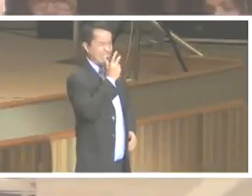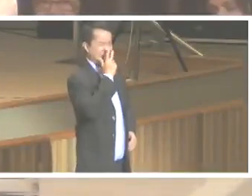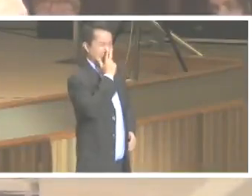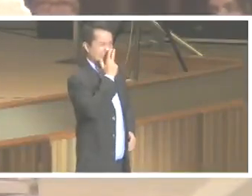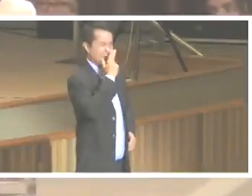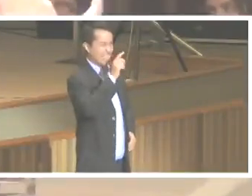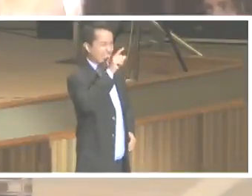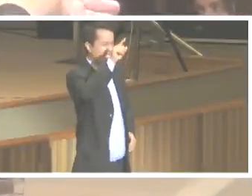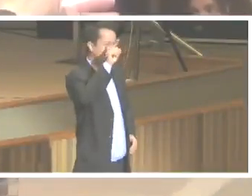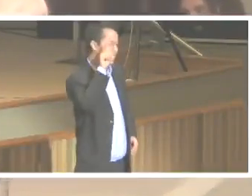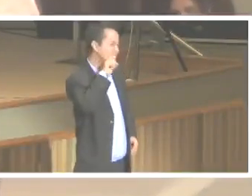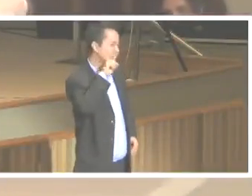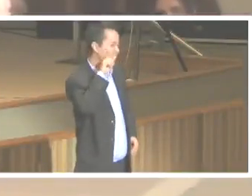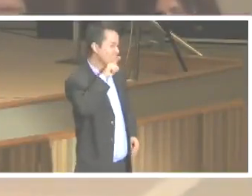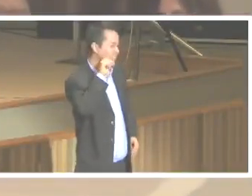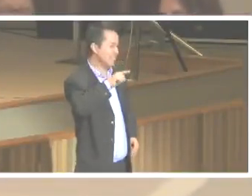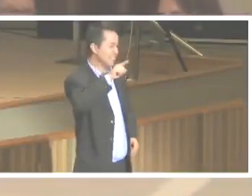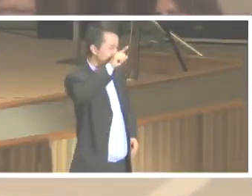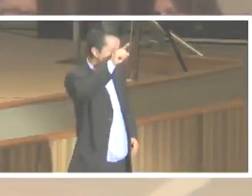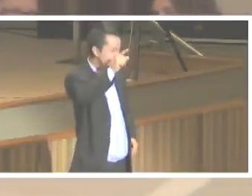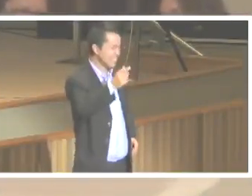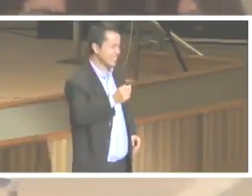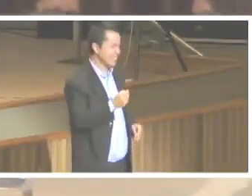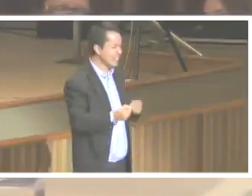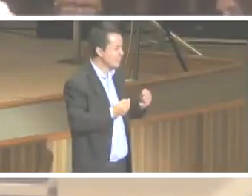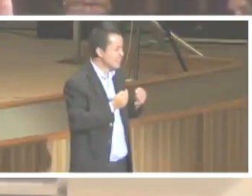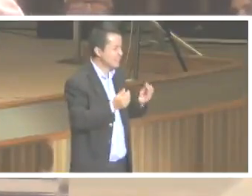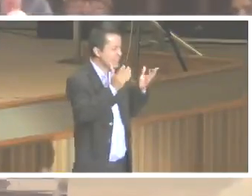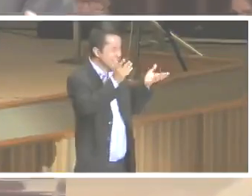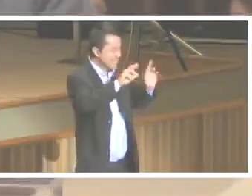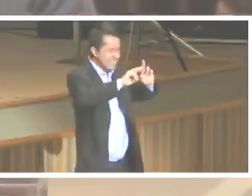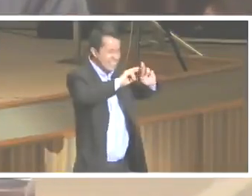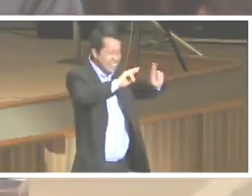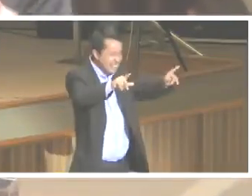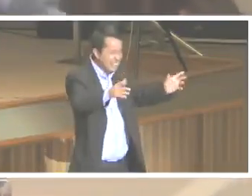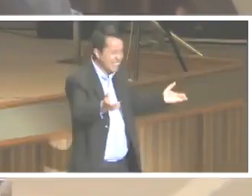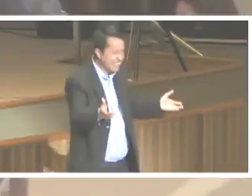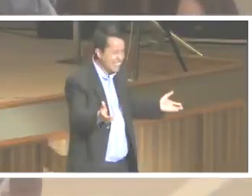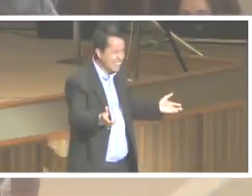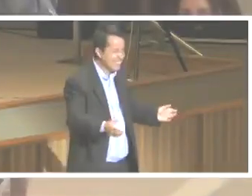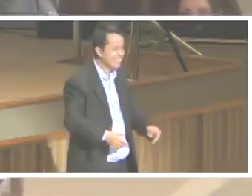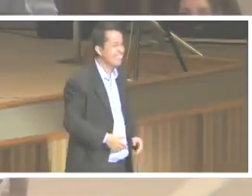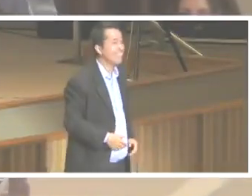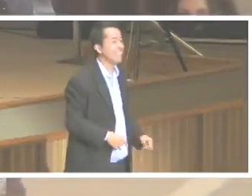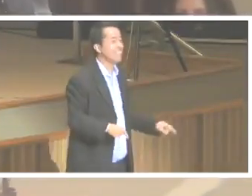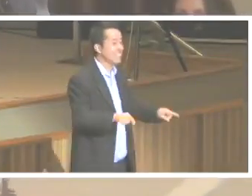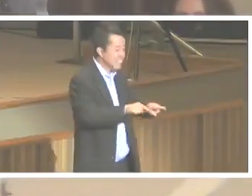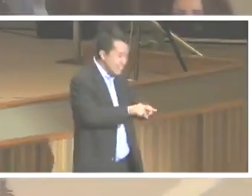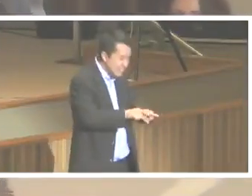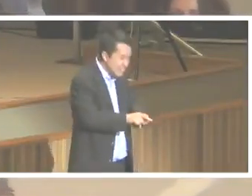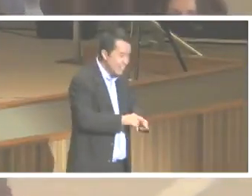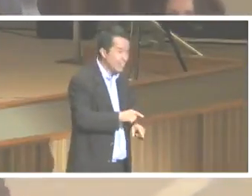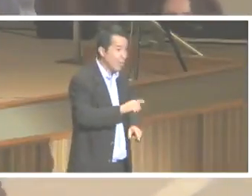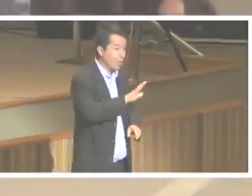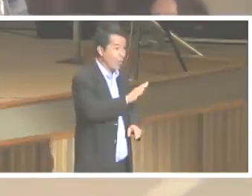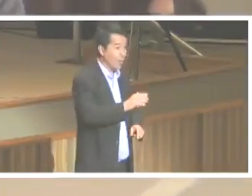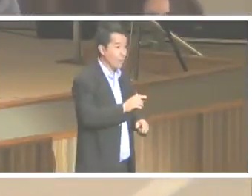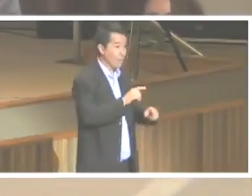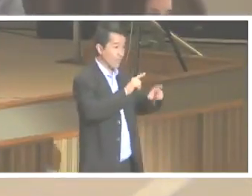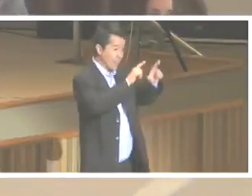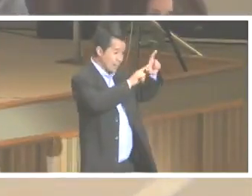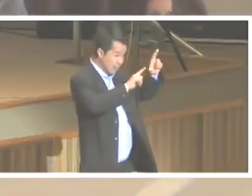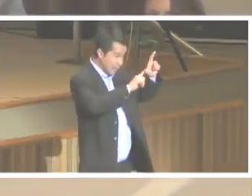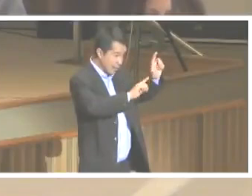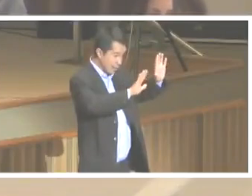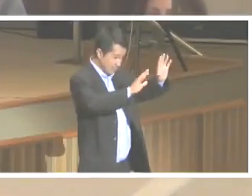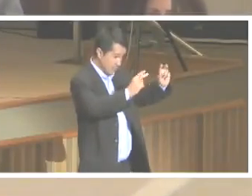como é bem sertaneja né e ele começa a cantar mas olha letra dessa música ele